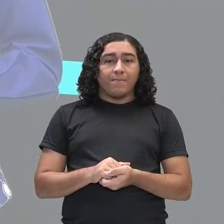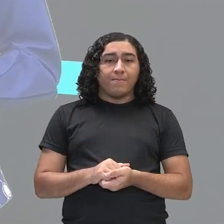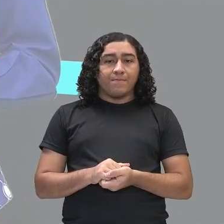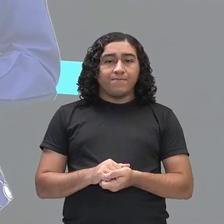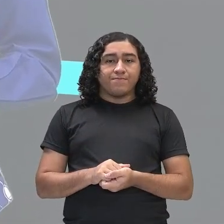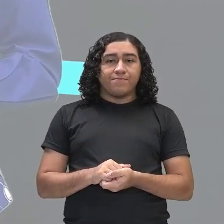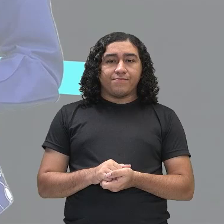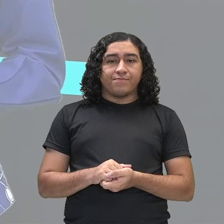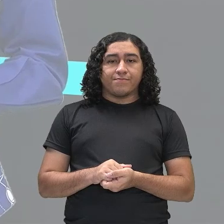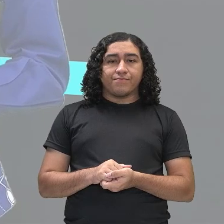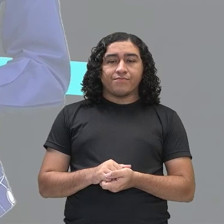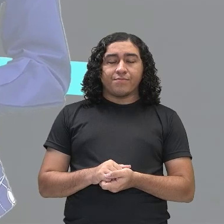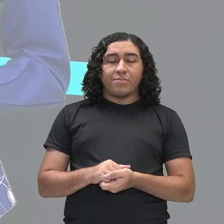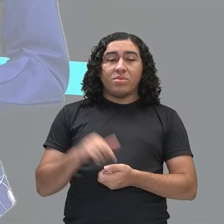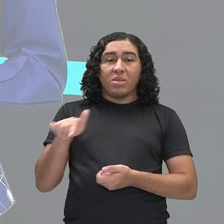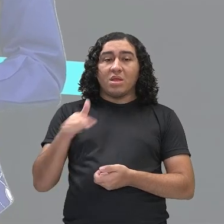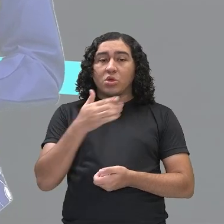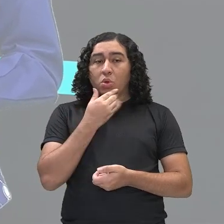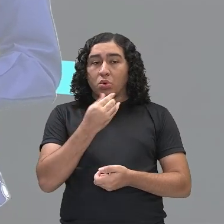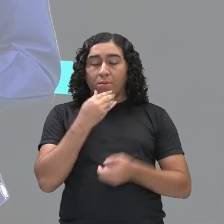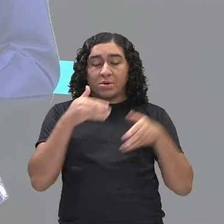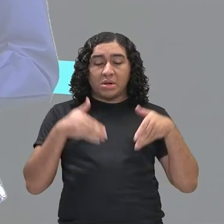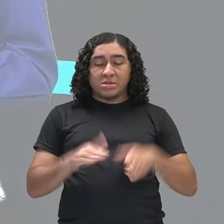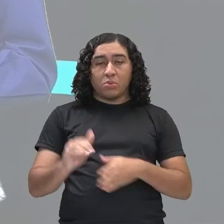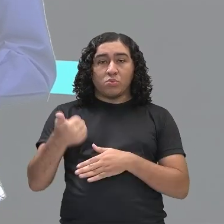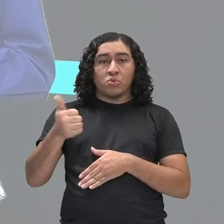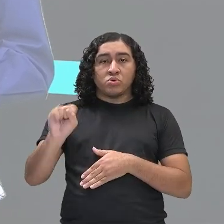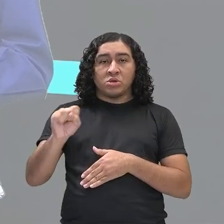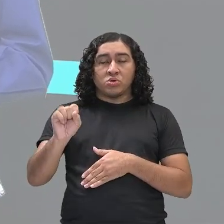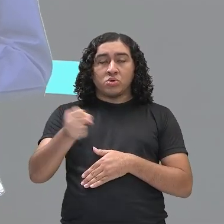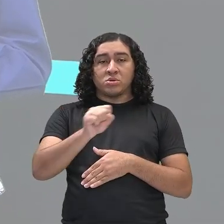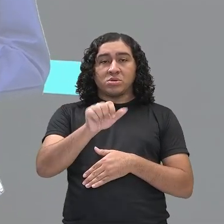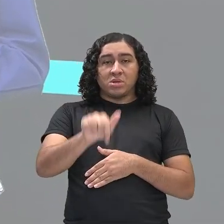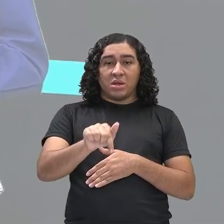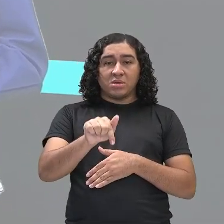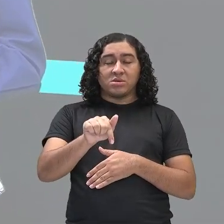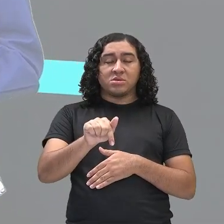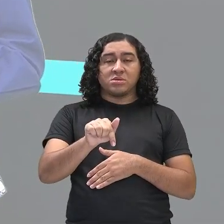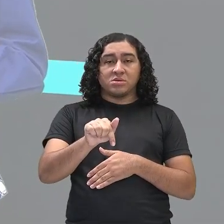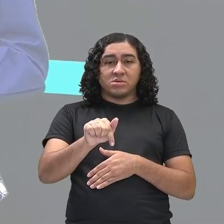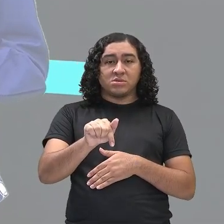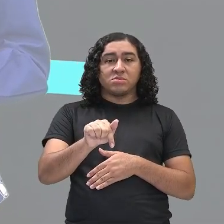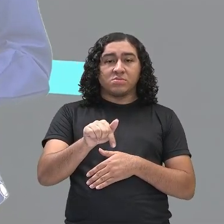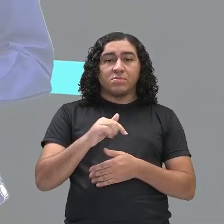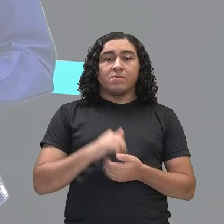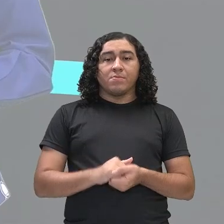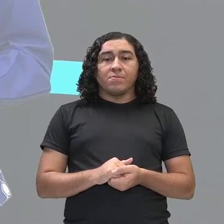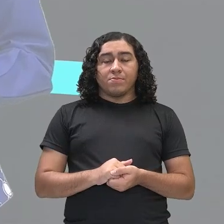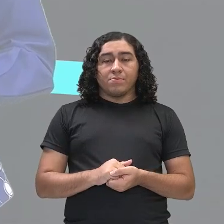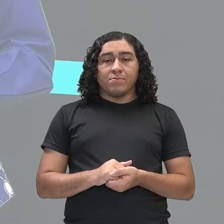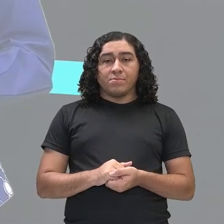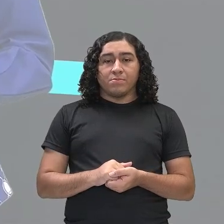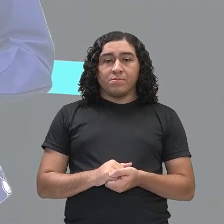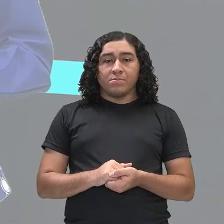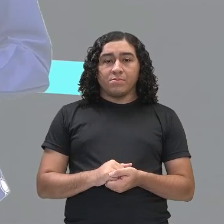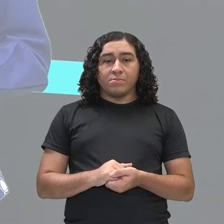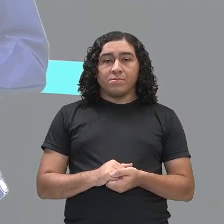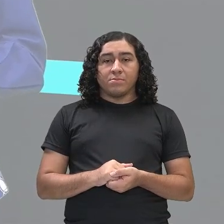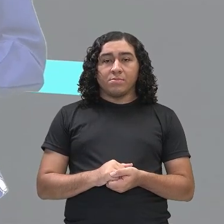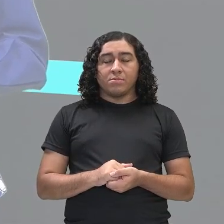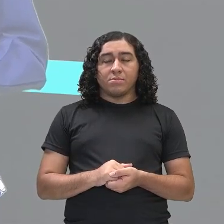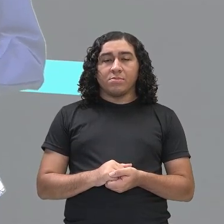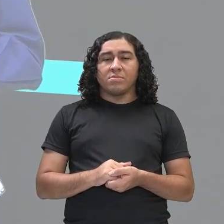um artista que nasceu em 1887 e, apesar de ter vindo de uma família